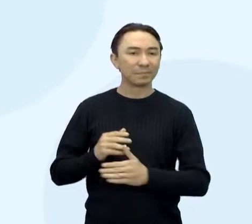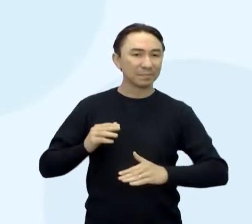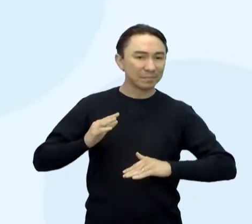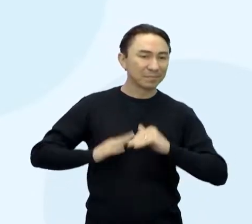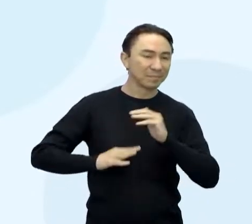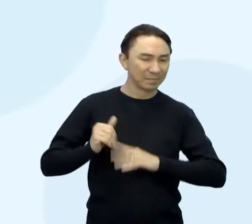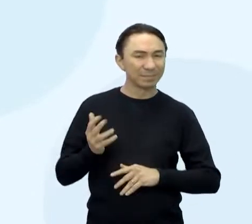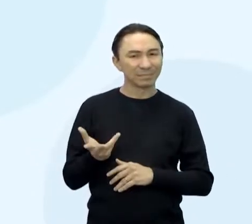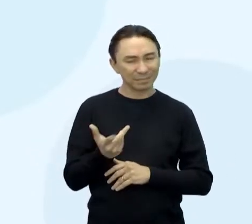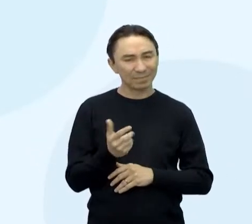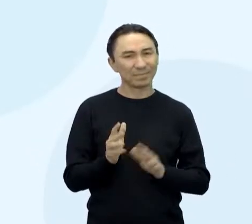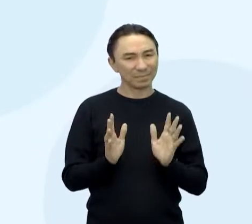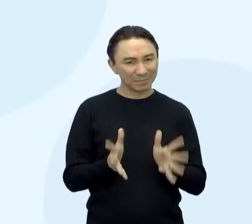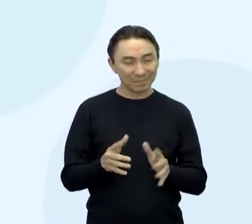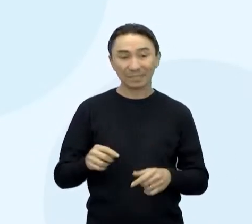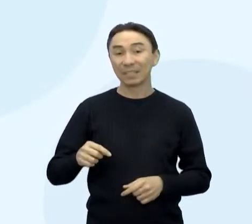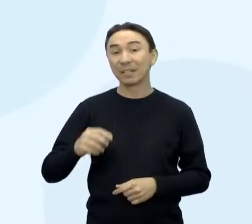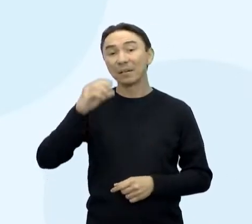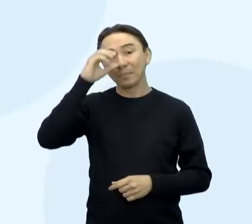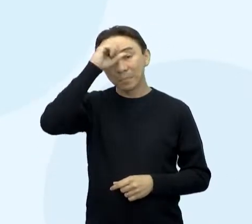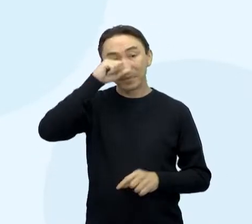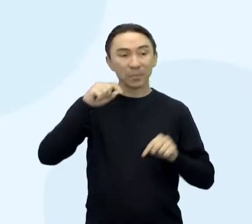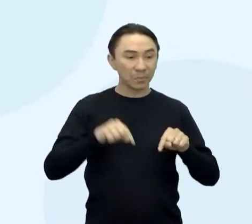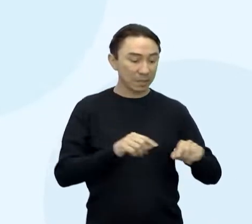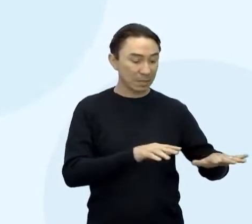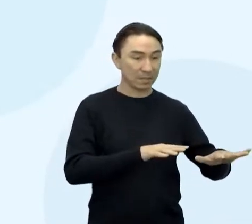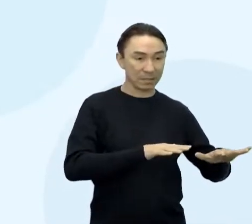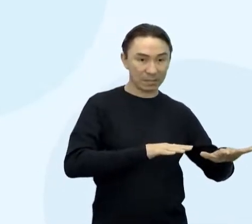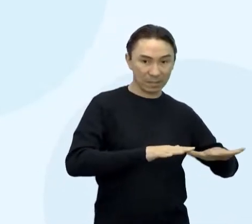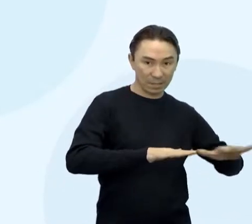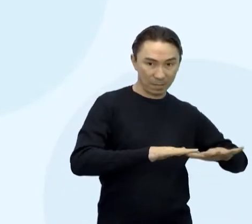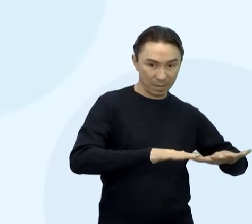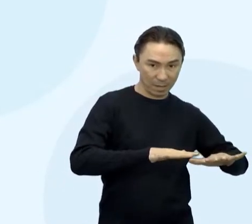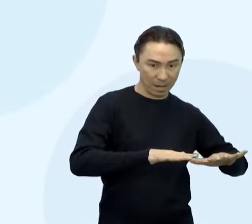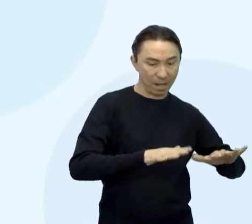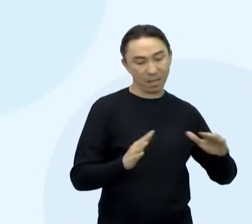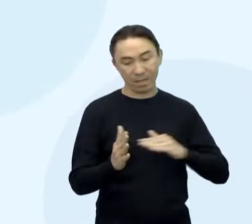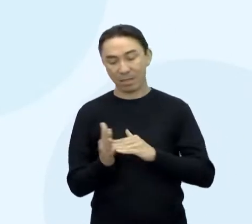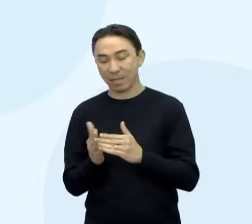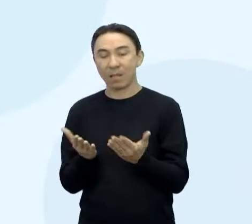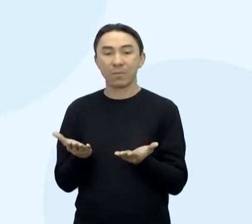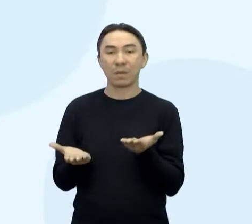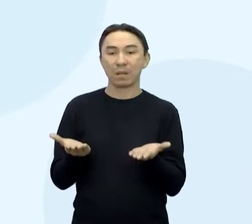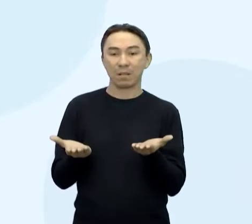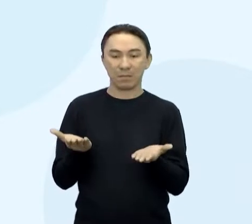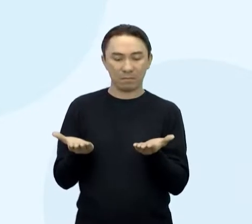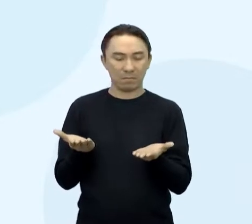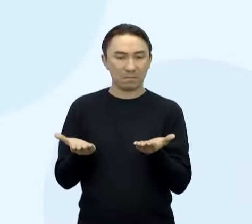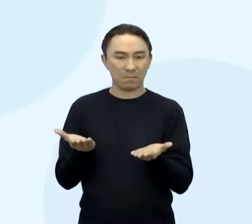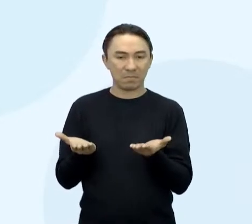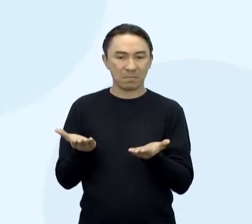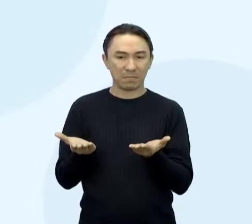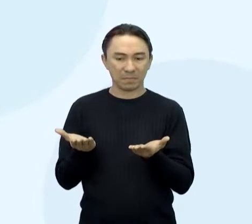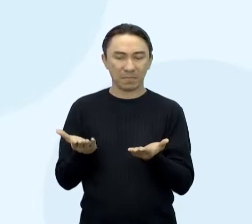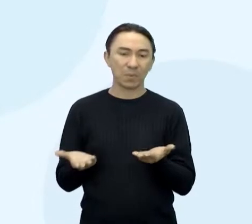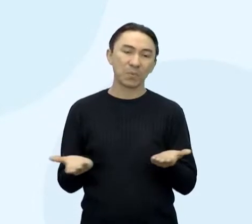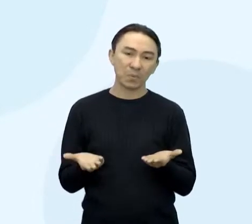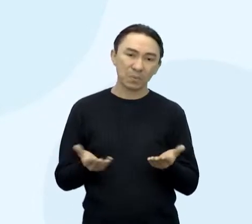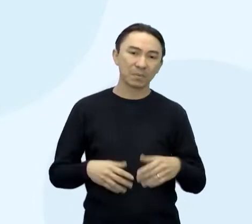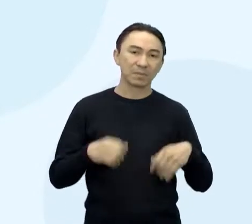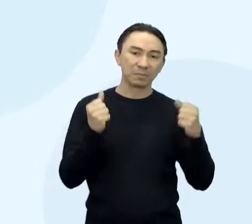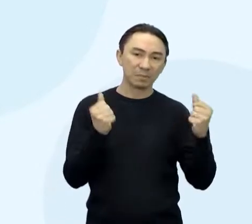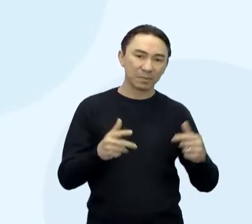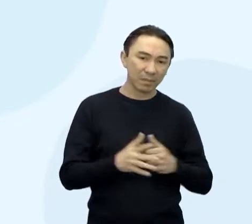essa dica aí hoje da dinâmica ao equilíbrio, aula especial para você. Aqui, ó, elaborar explicações, previsões